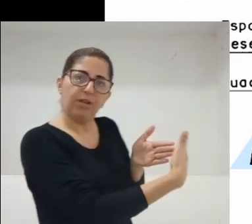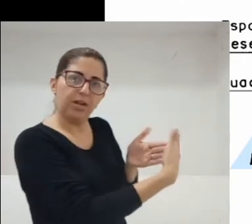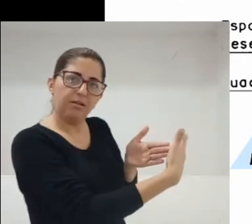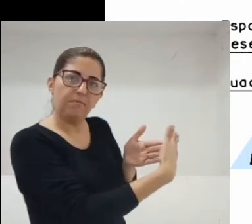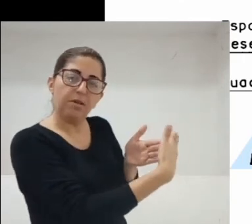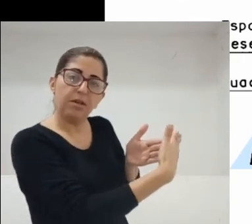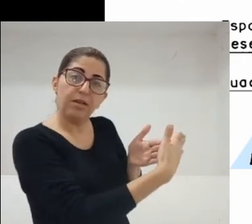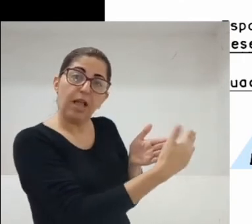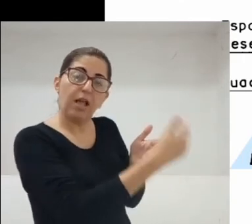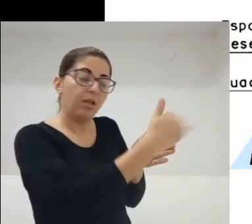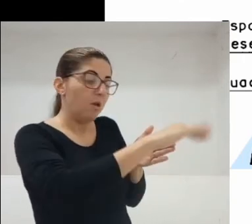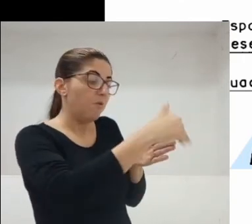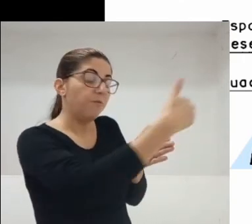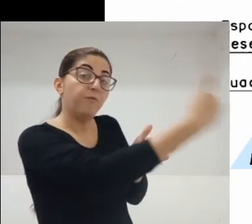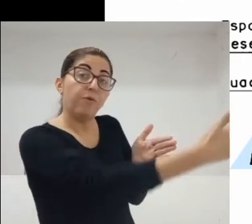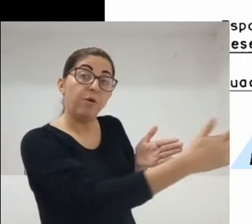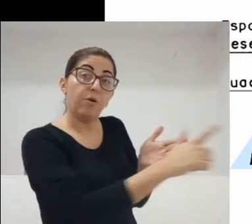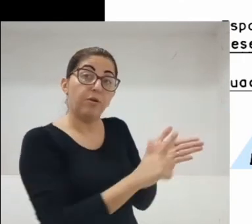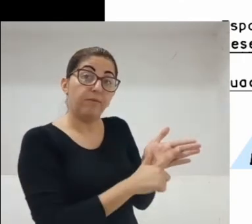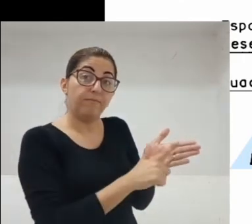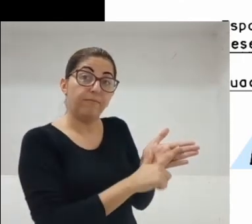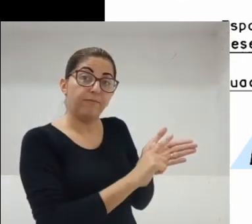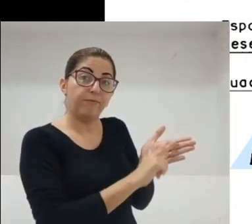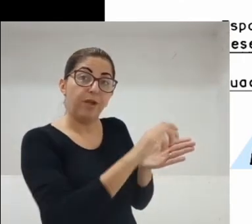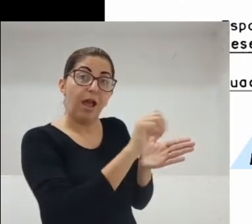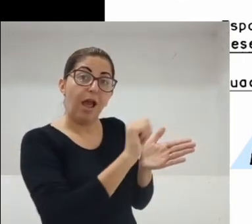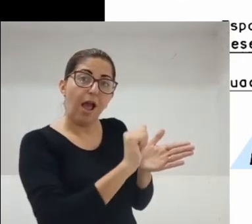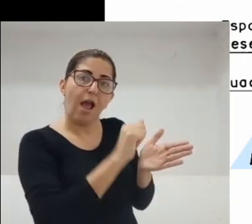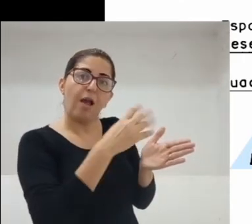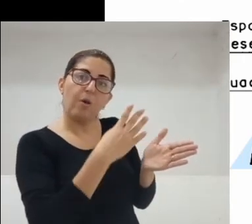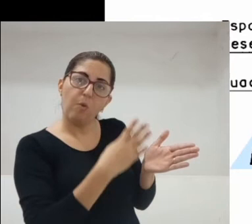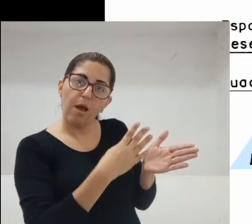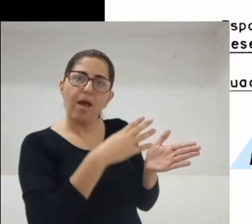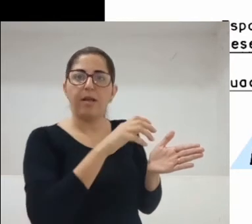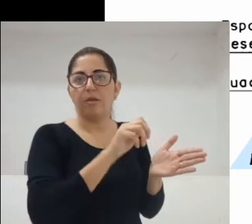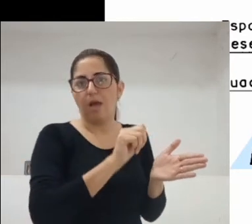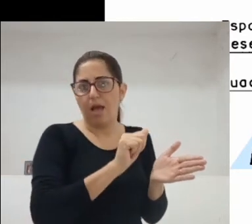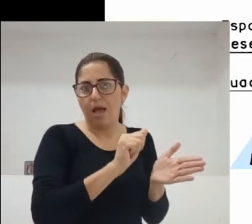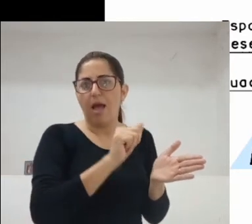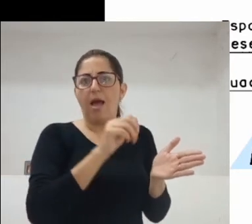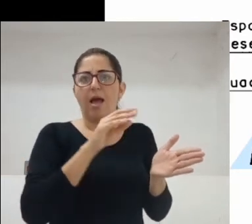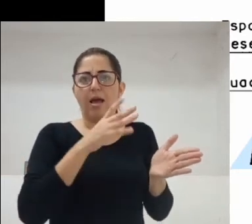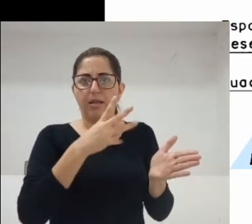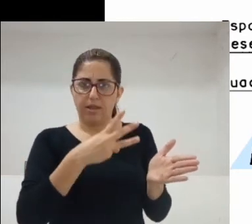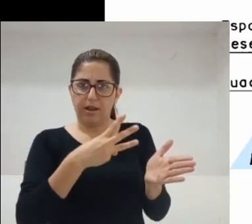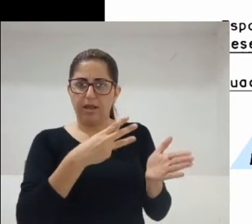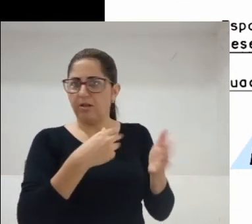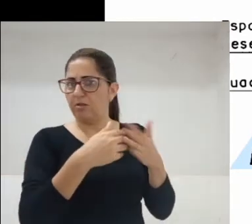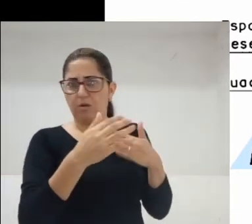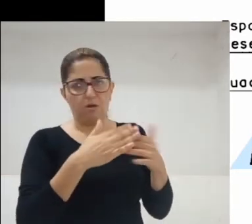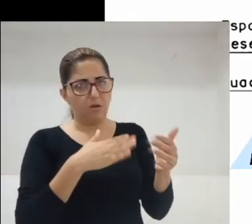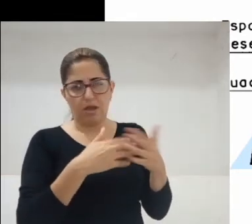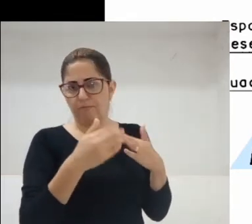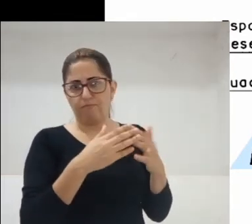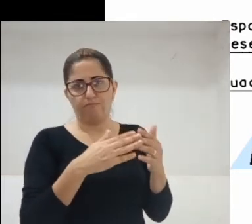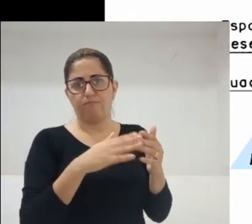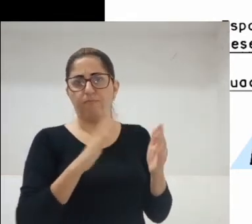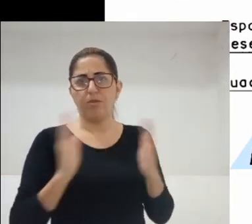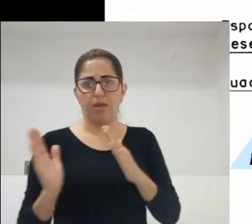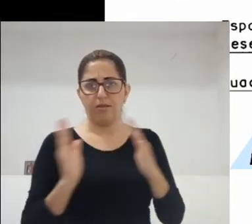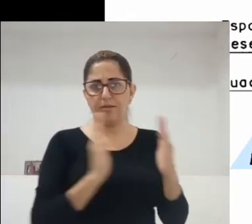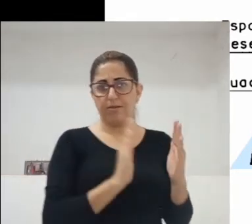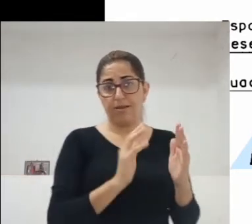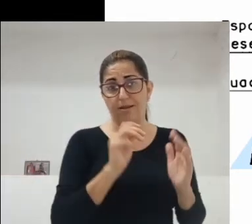ser limitadas pelo contorno externo da folha de papel que vocês tiverem na mão,